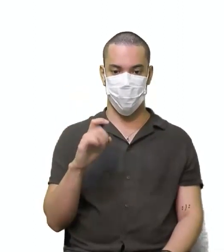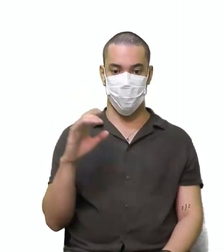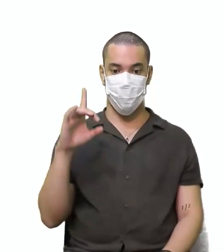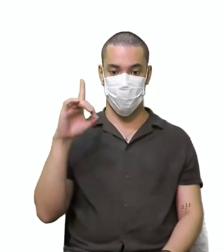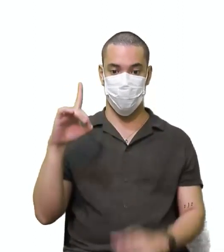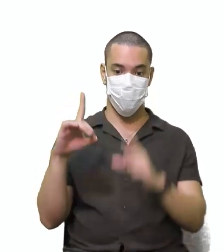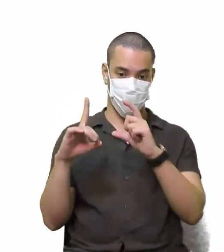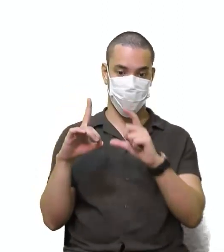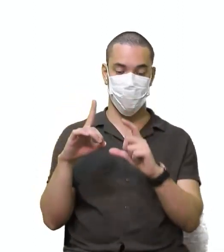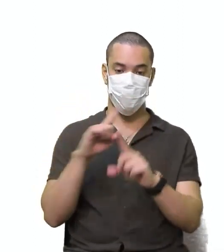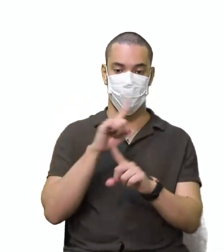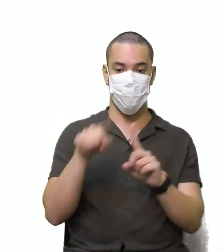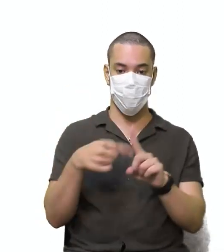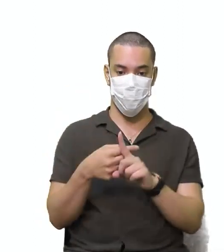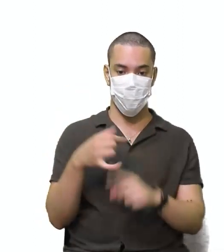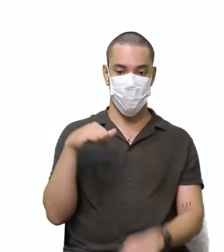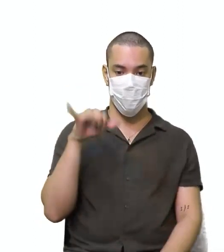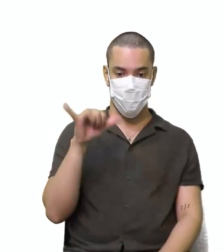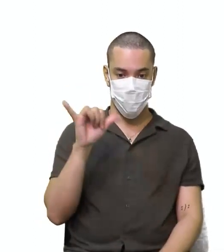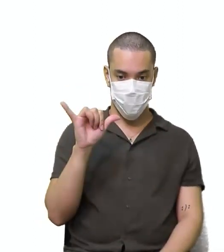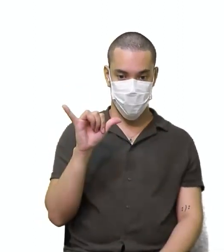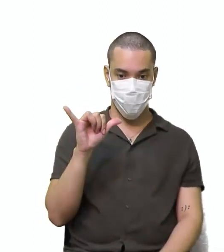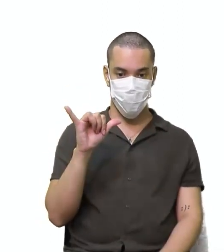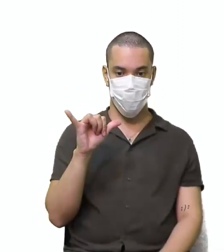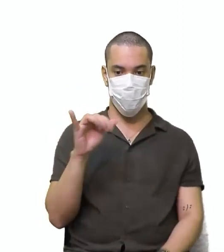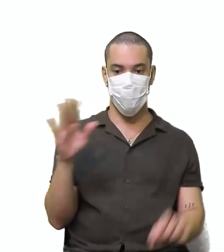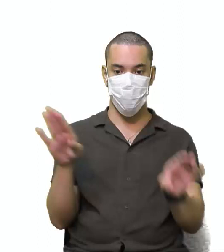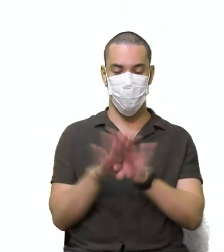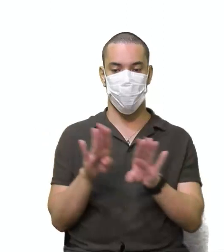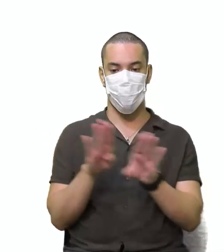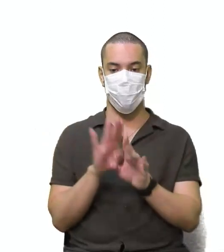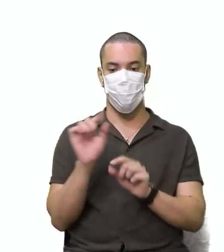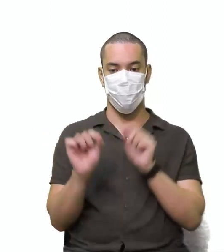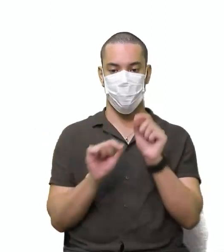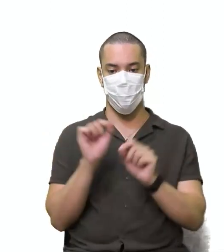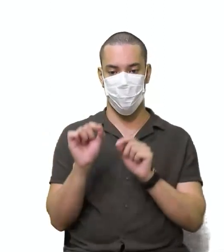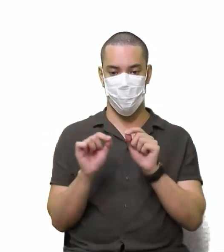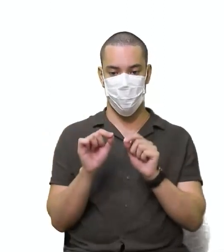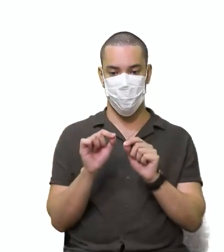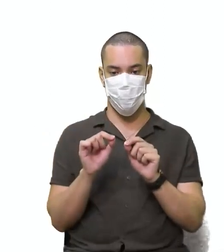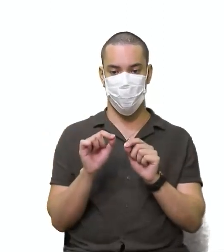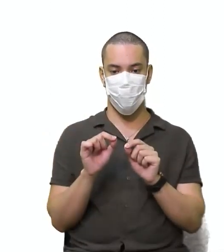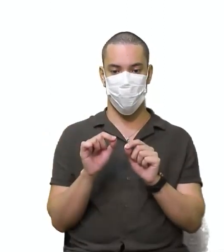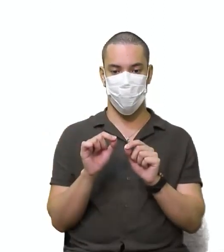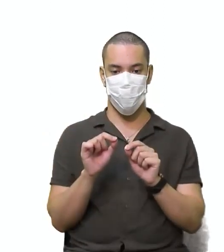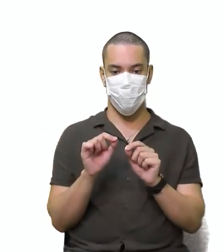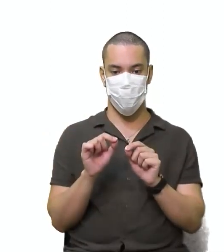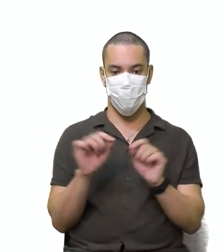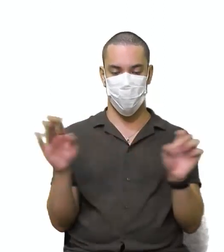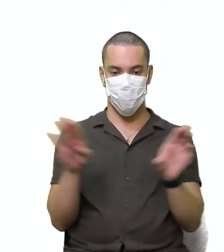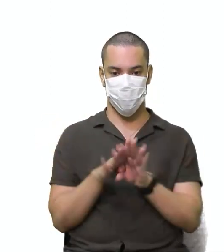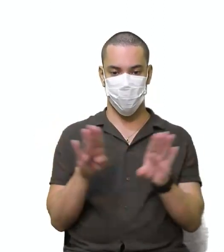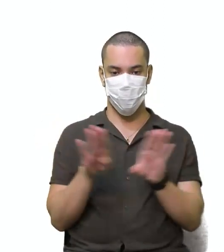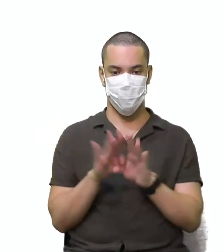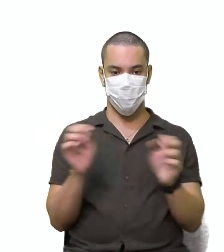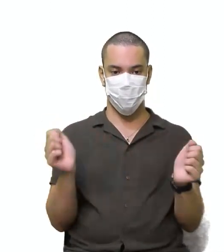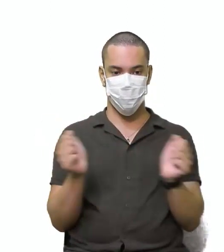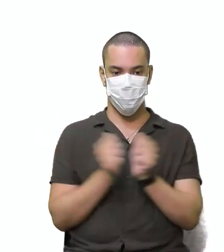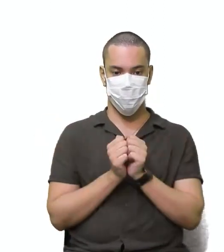XDzão com o Y e o XDzinho Cadê,